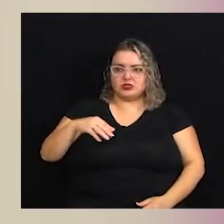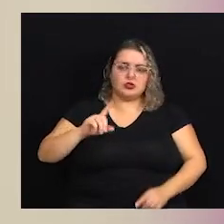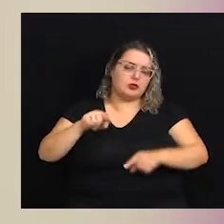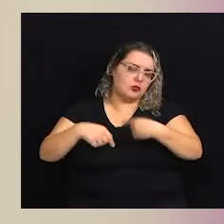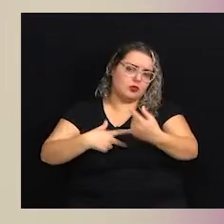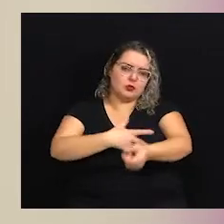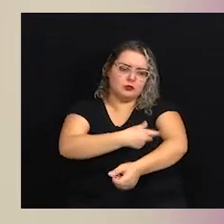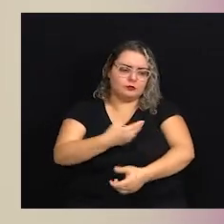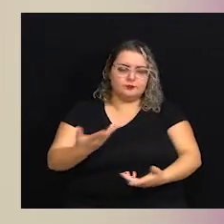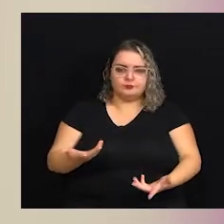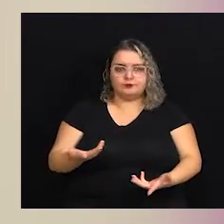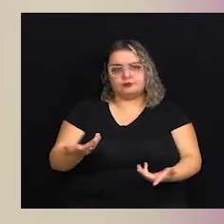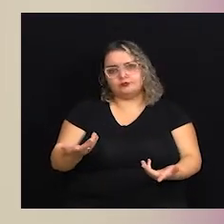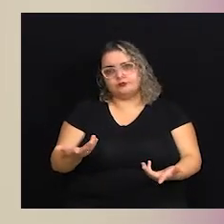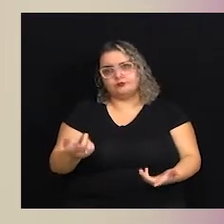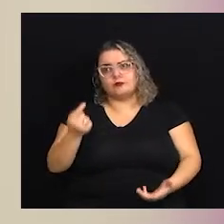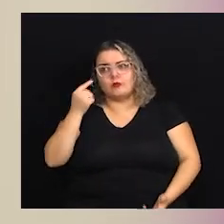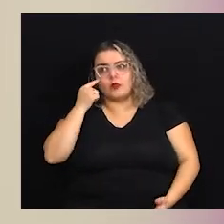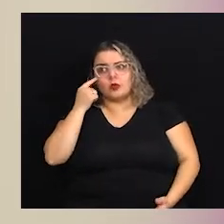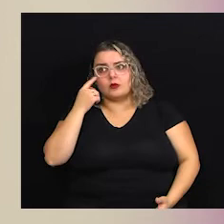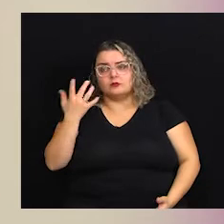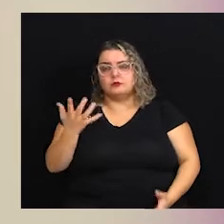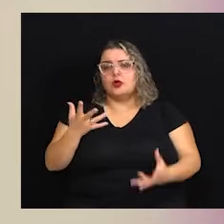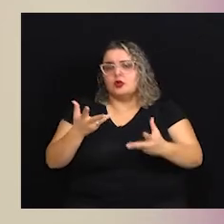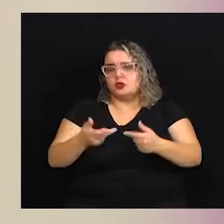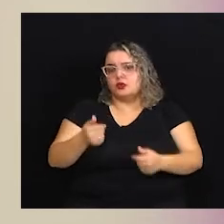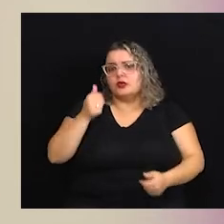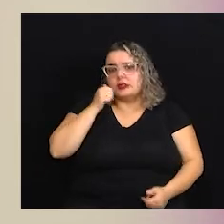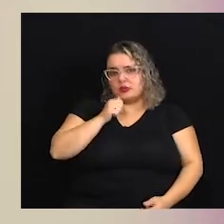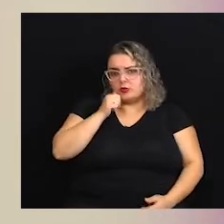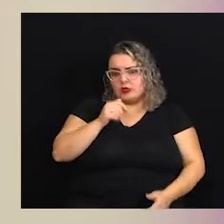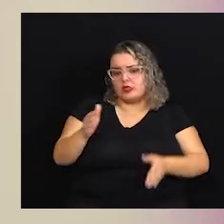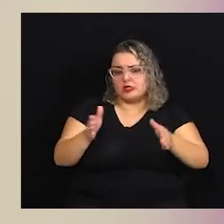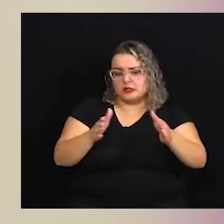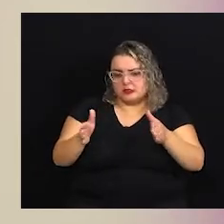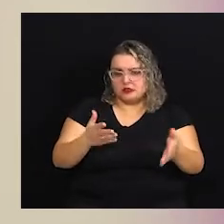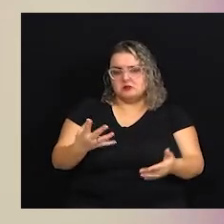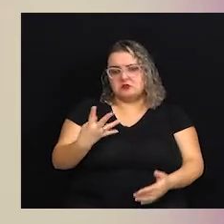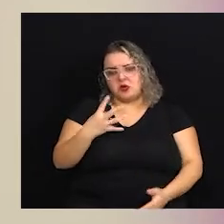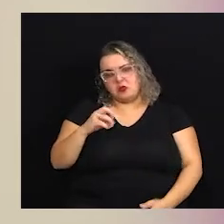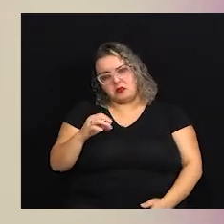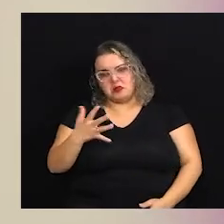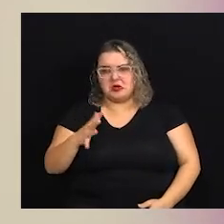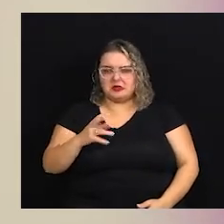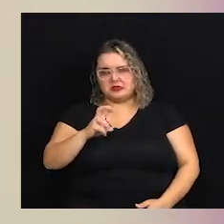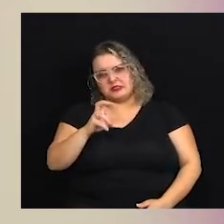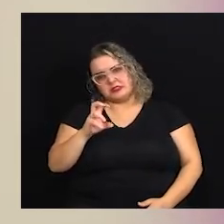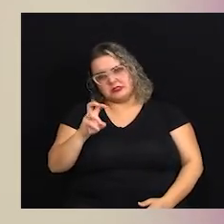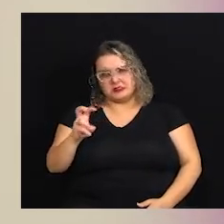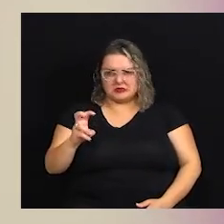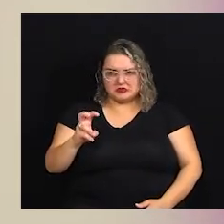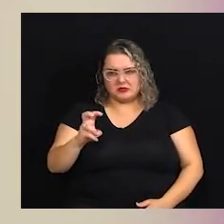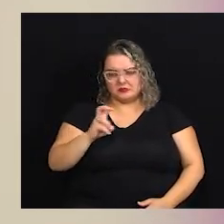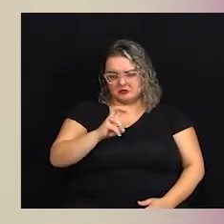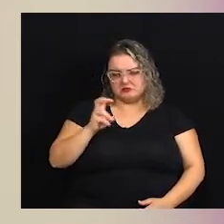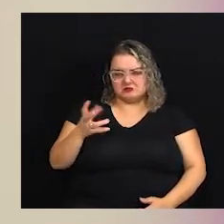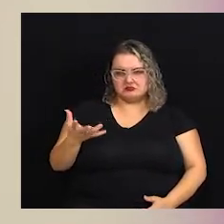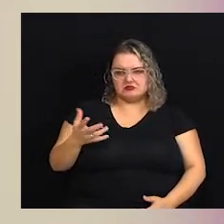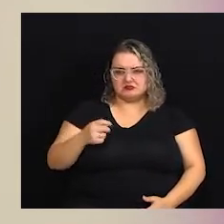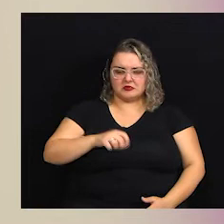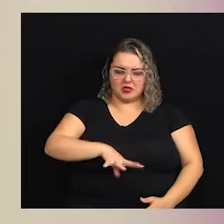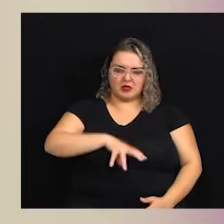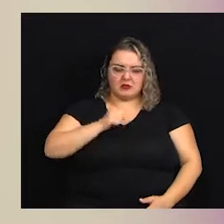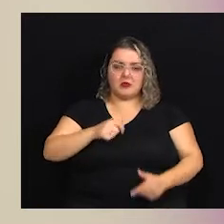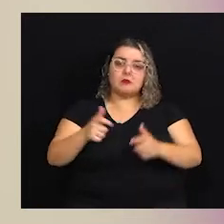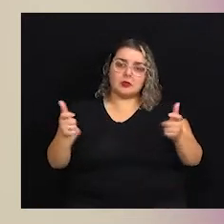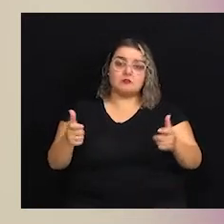de sangue. Agora, mas eu penso que assim, toda mulher nessa fase, 40 a 55, que é quando se dá a menopausa